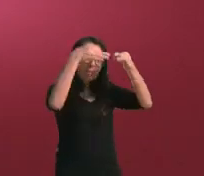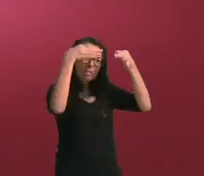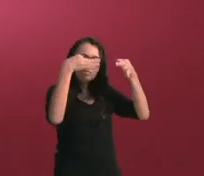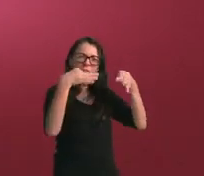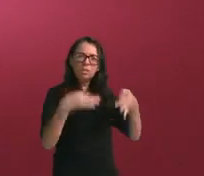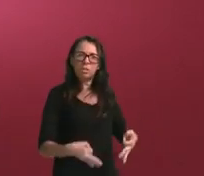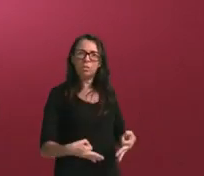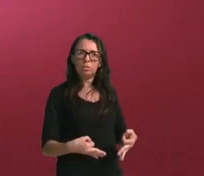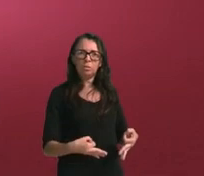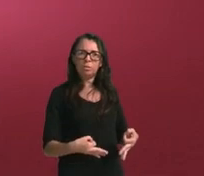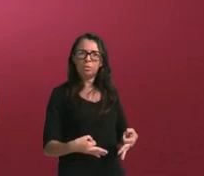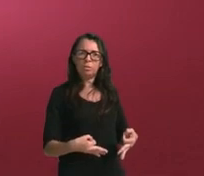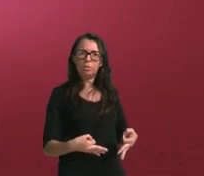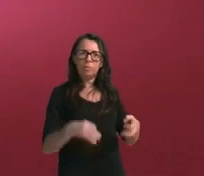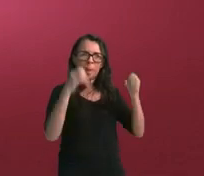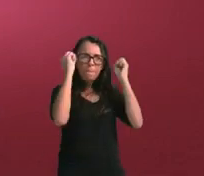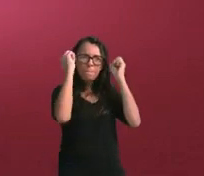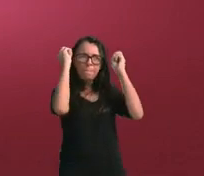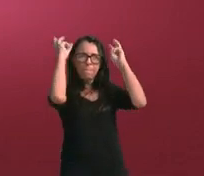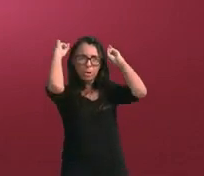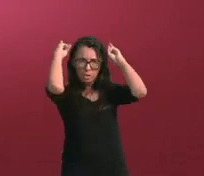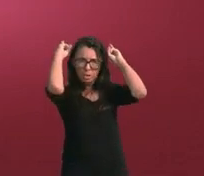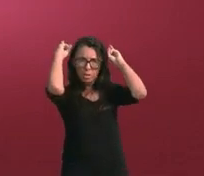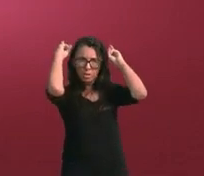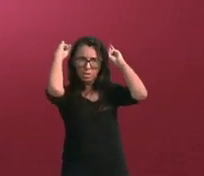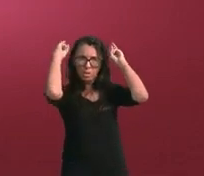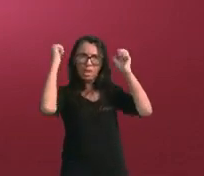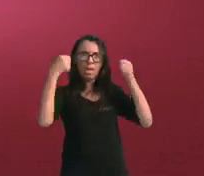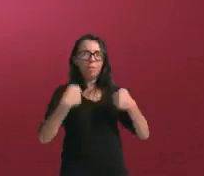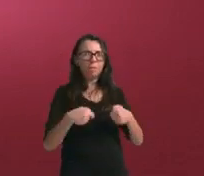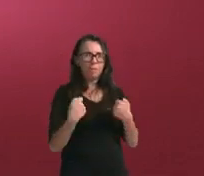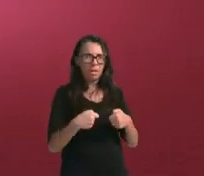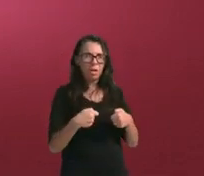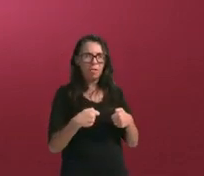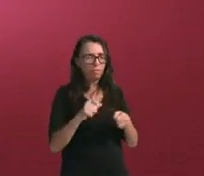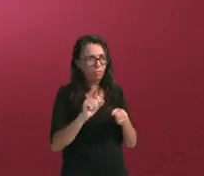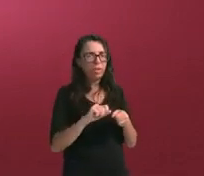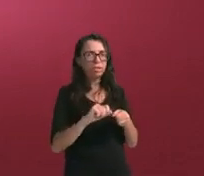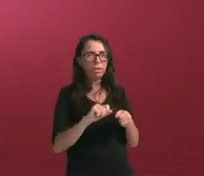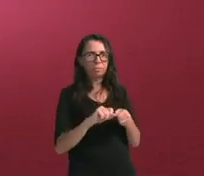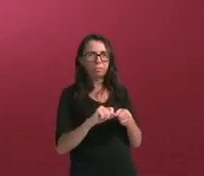aqui é a seguinte, no versículo 4. O que Deus disse que iria fazer?